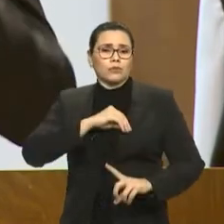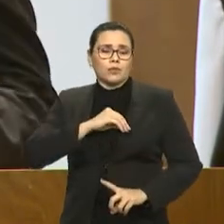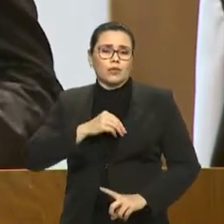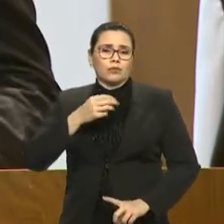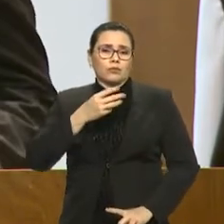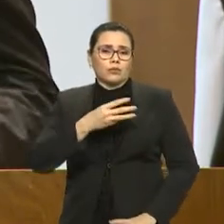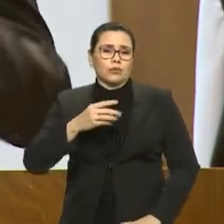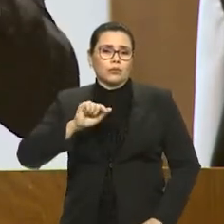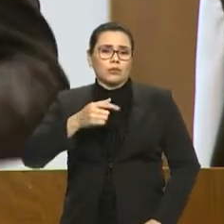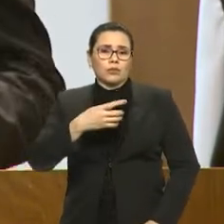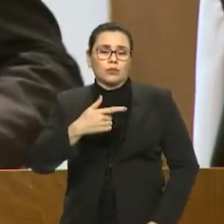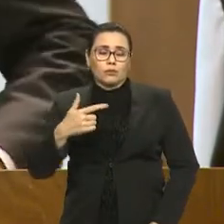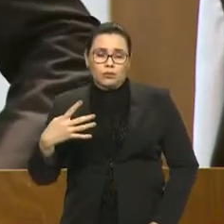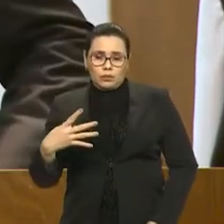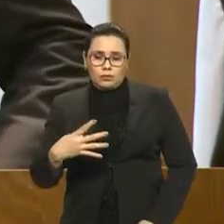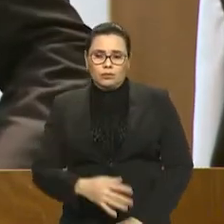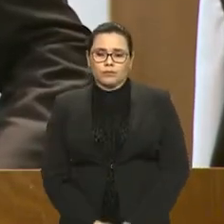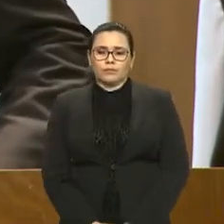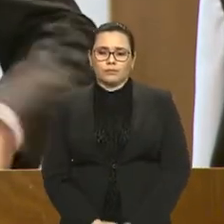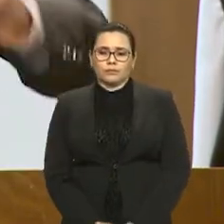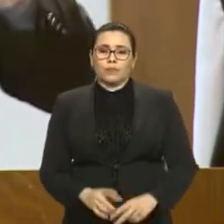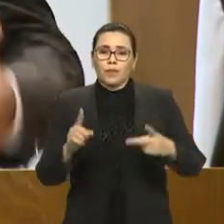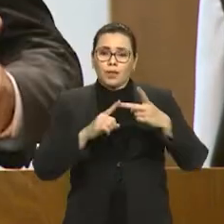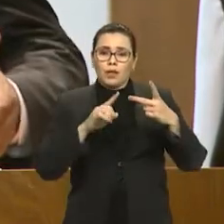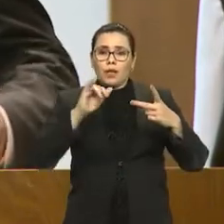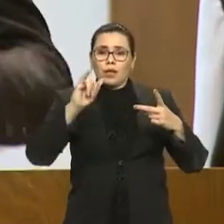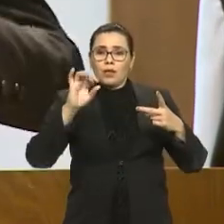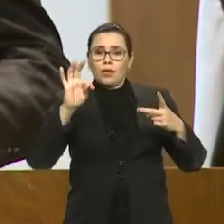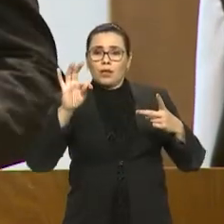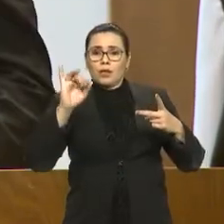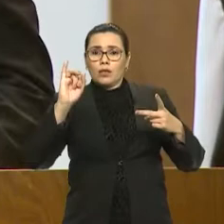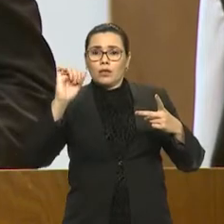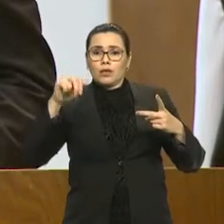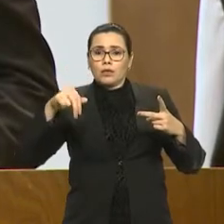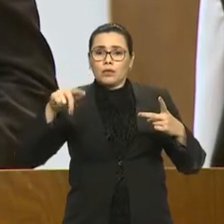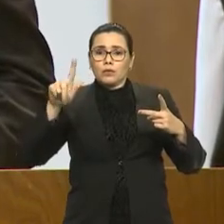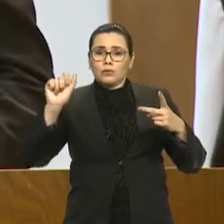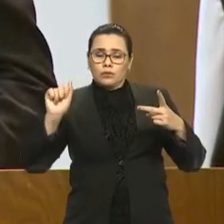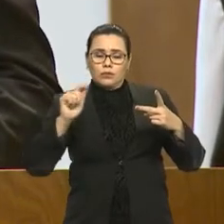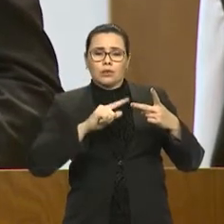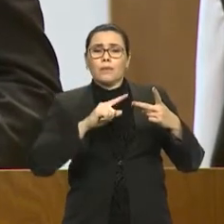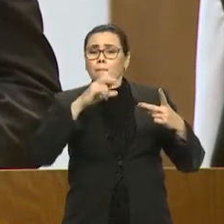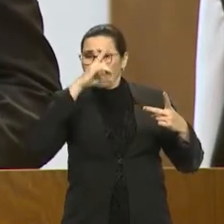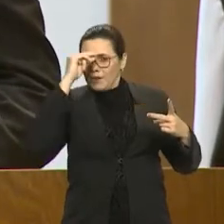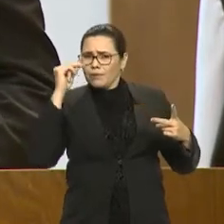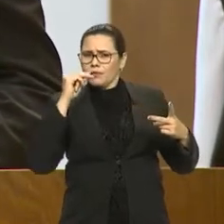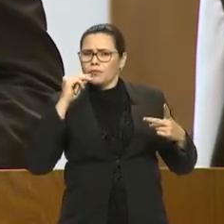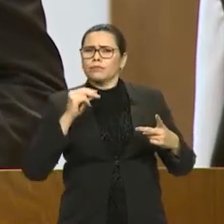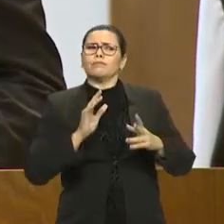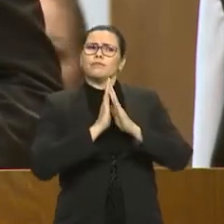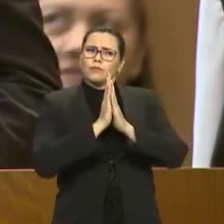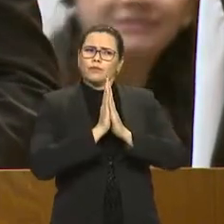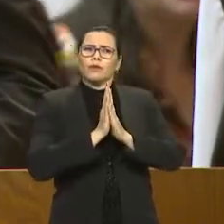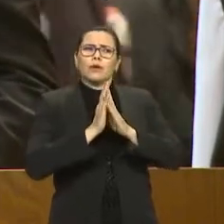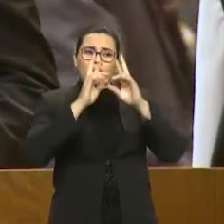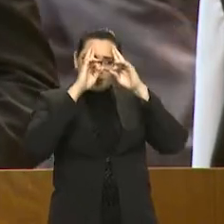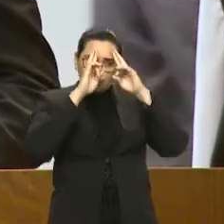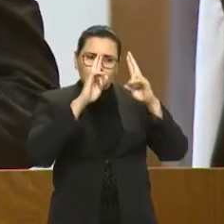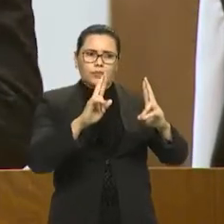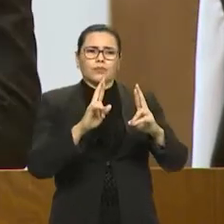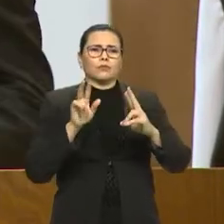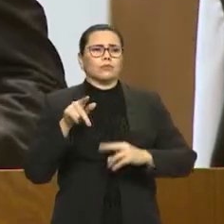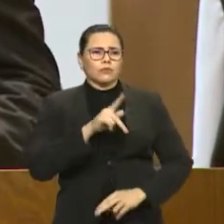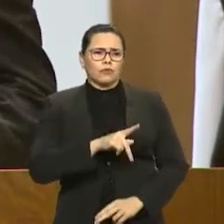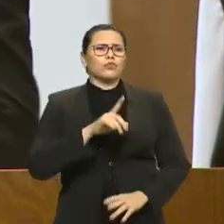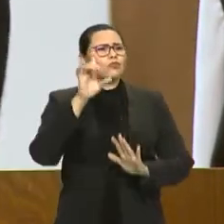professores. A partir de agora, tem um deputado na cidade atuante e em defesa dos professores na cidade de